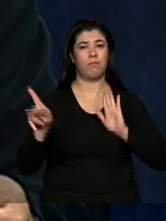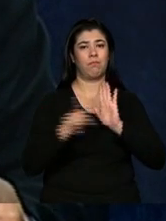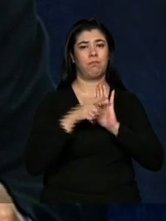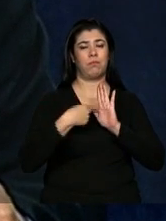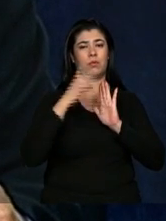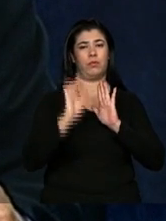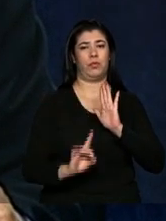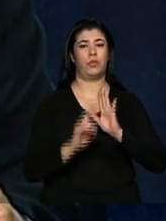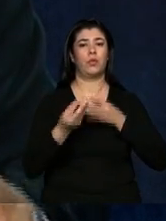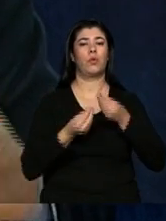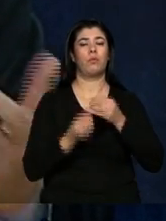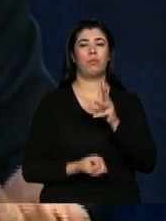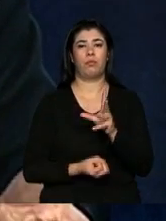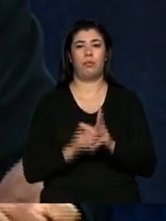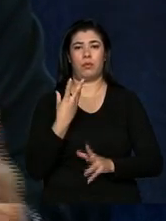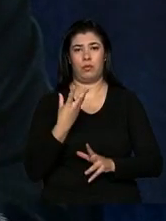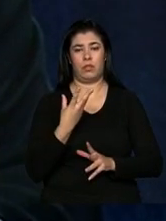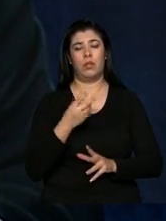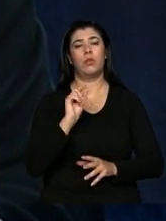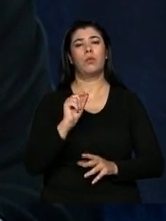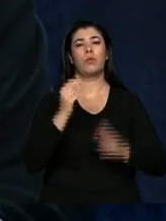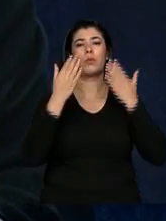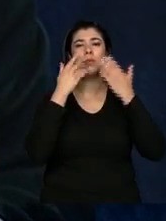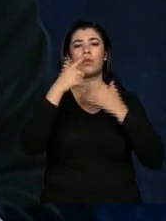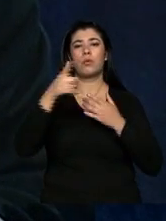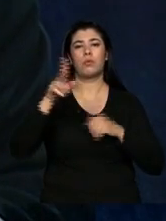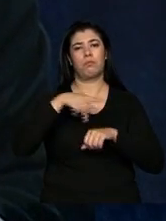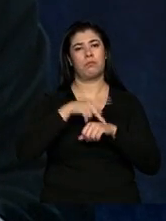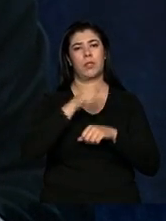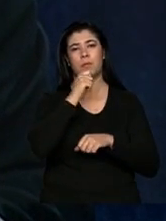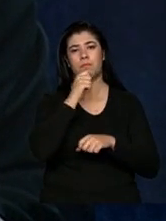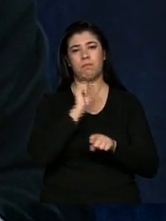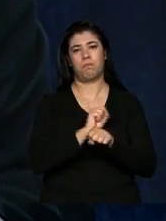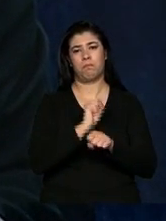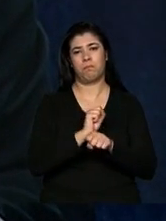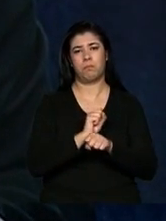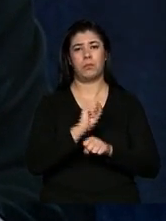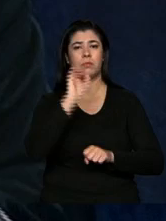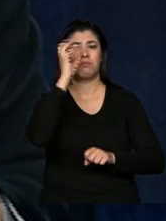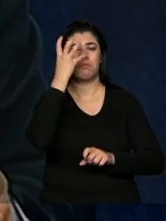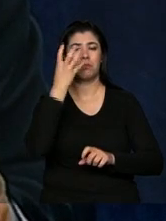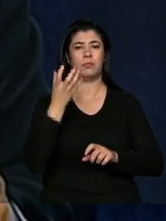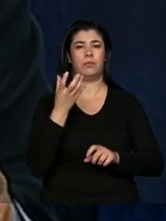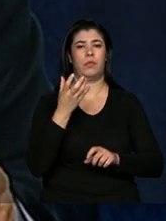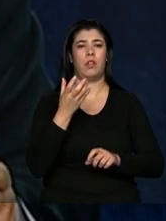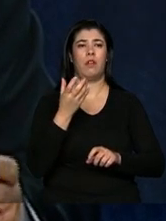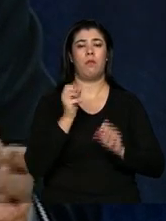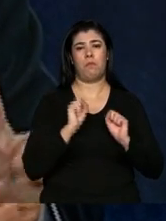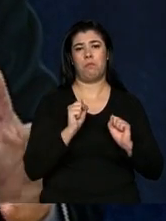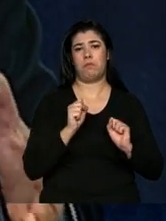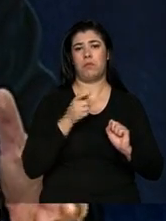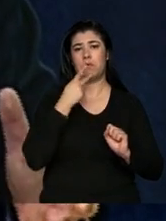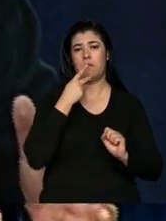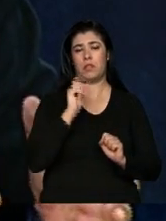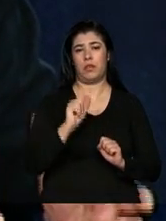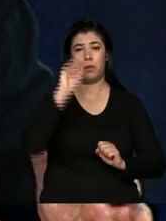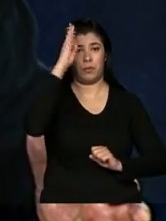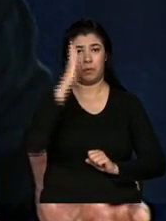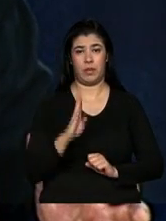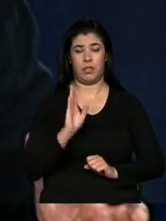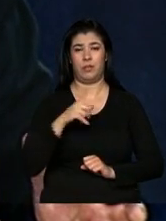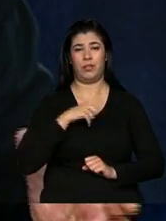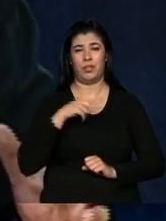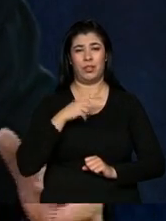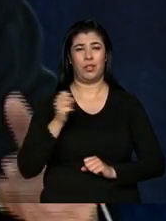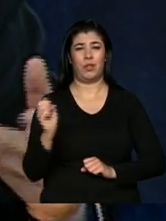desse processo produtivo do que aqueles que não tomarem providências para isso eu diria que o Brasil fez já bastante coisa